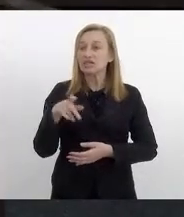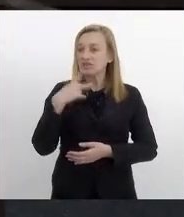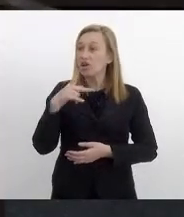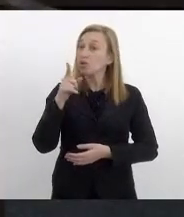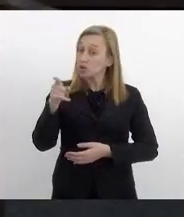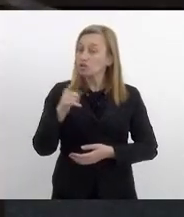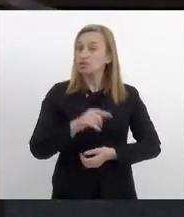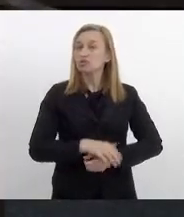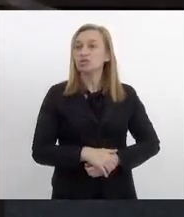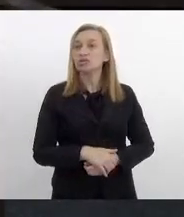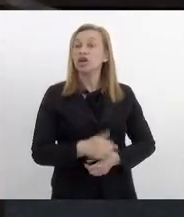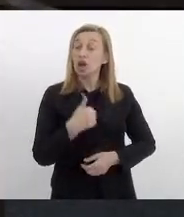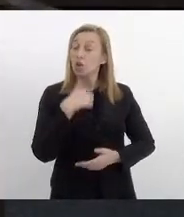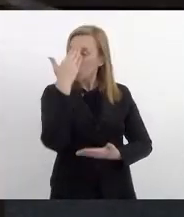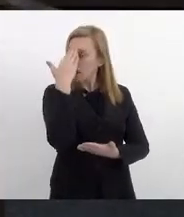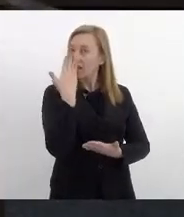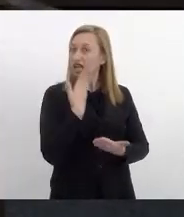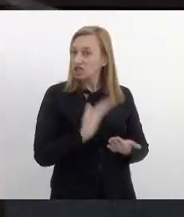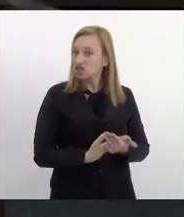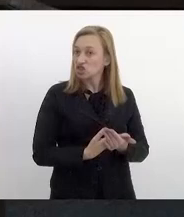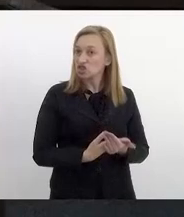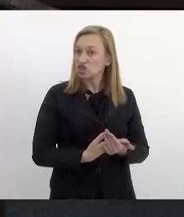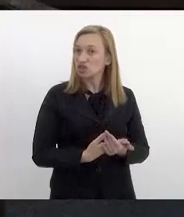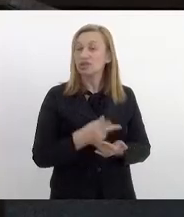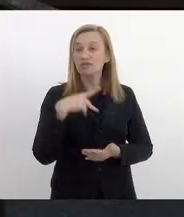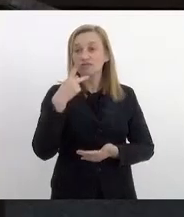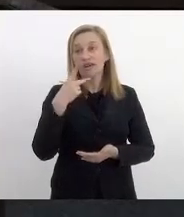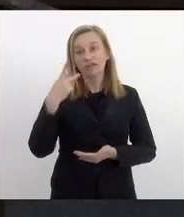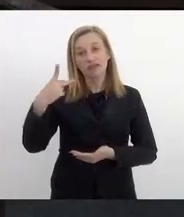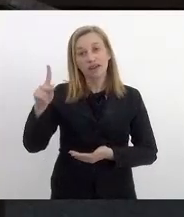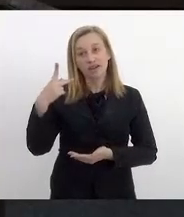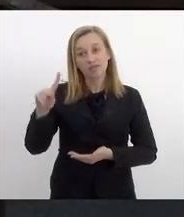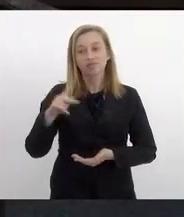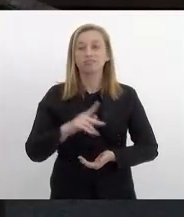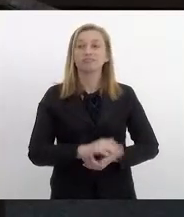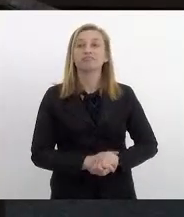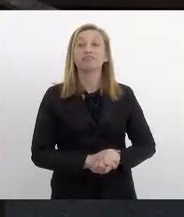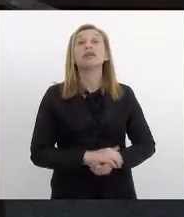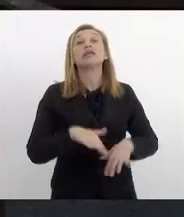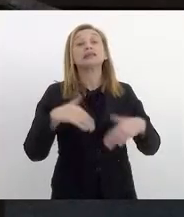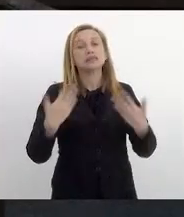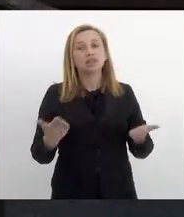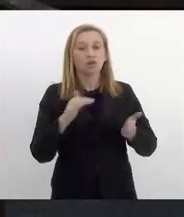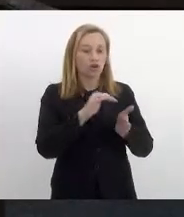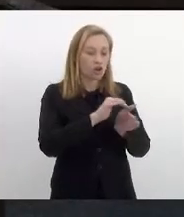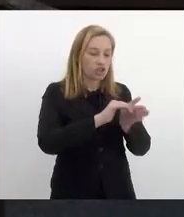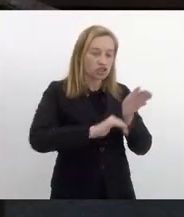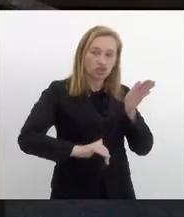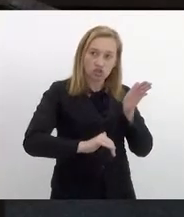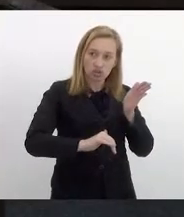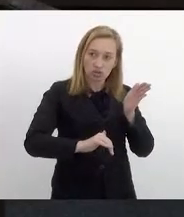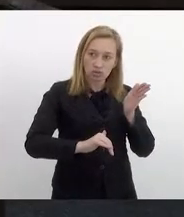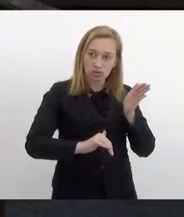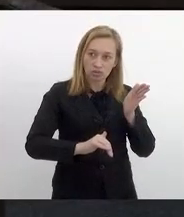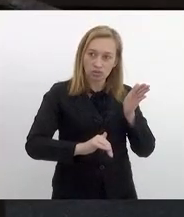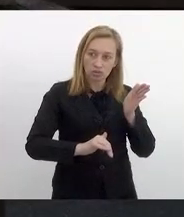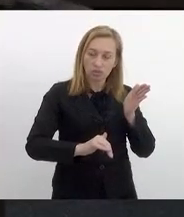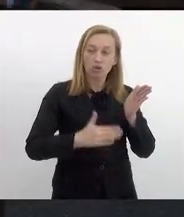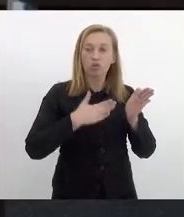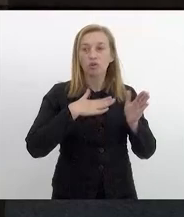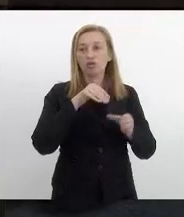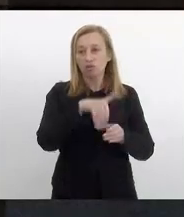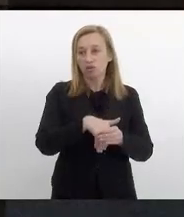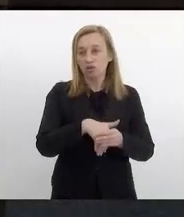isso, eu acredito na palavra dele. Então, eu retiro o meu